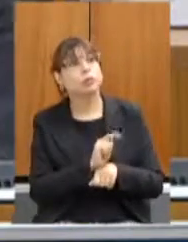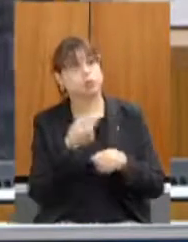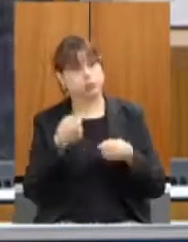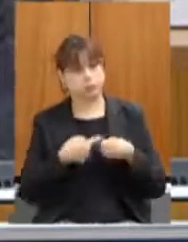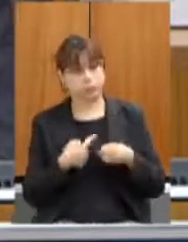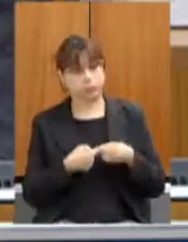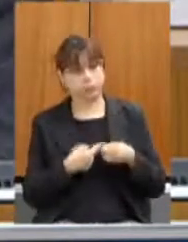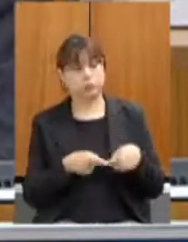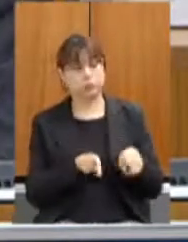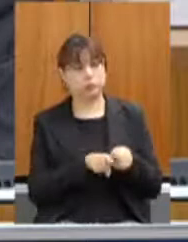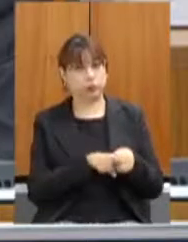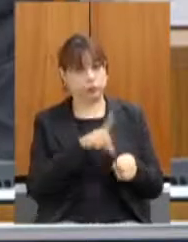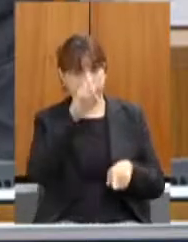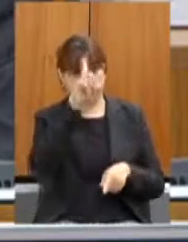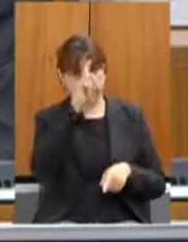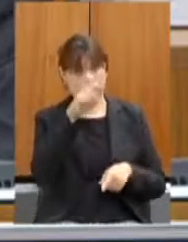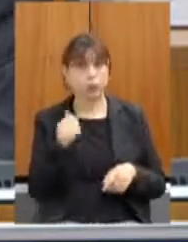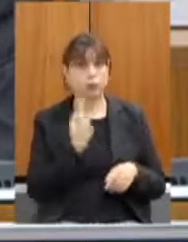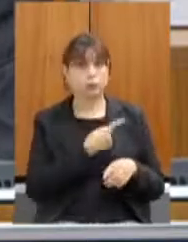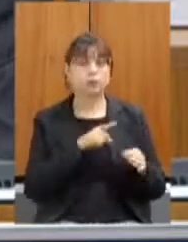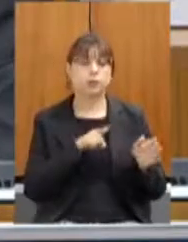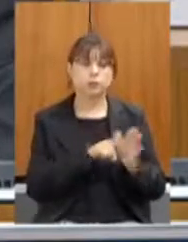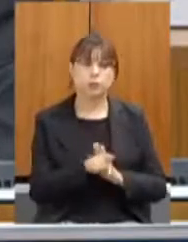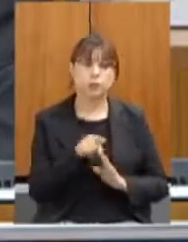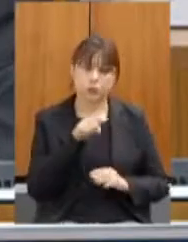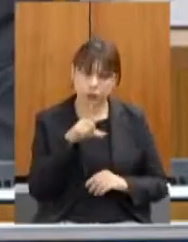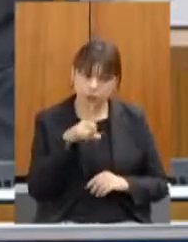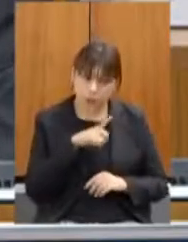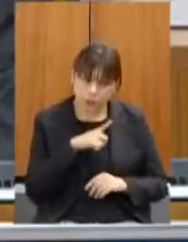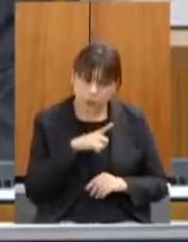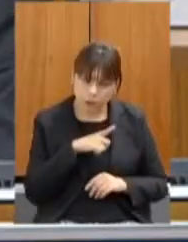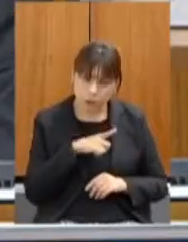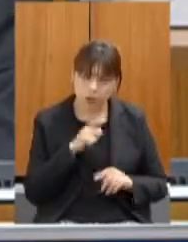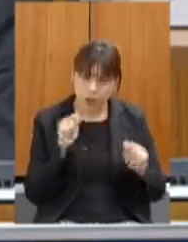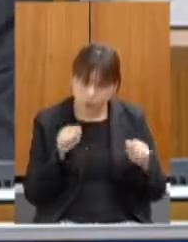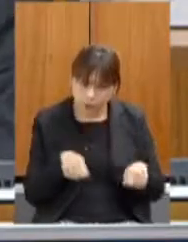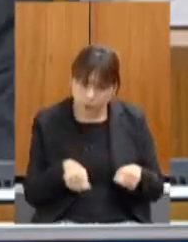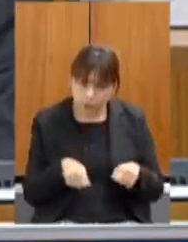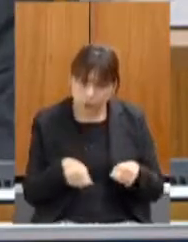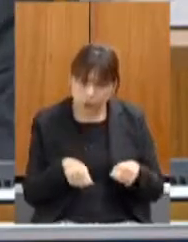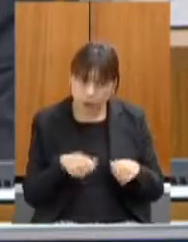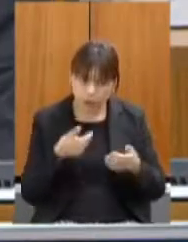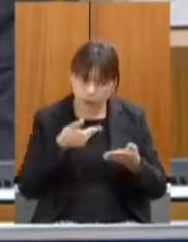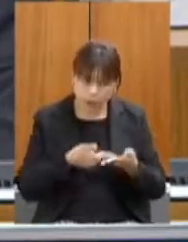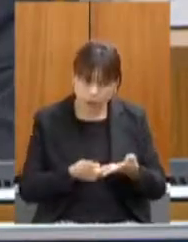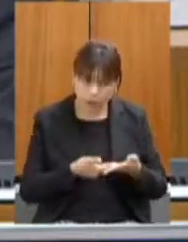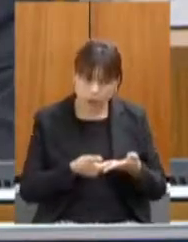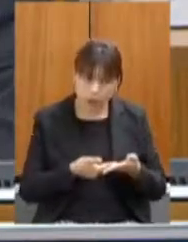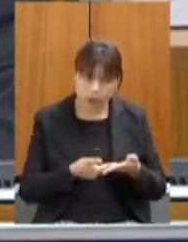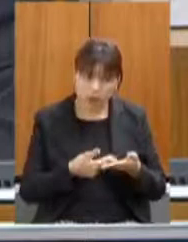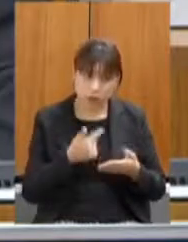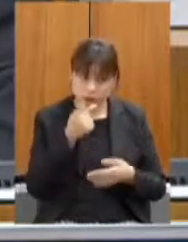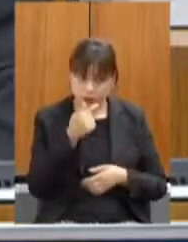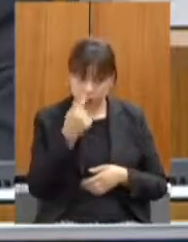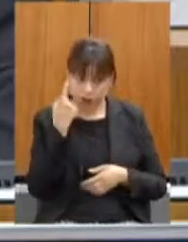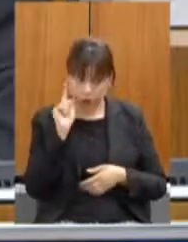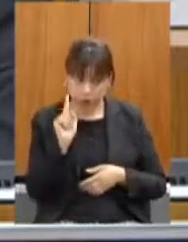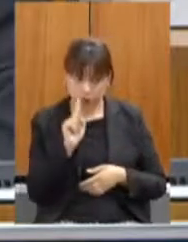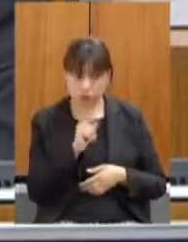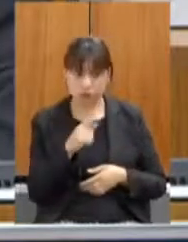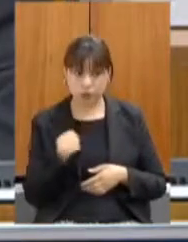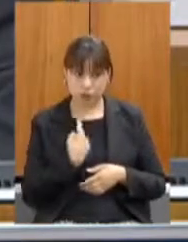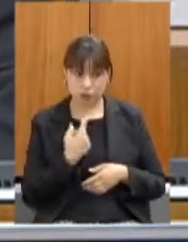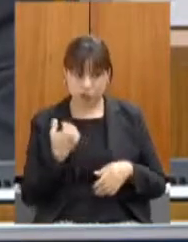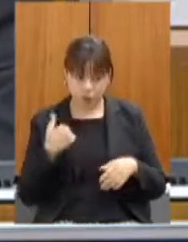e hospitalares com muita clareza você tem condição de abrir leitos em 7 dias se eu te mandar os respiradores